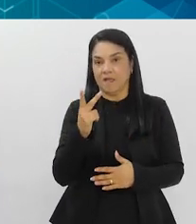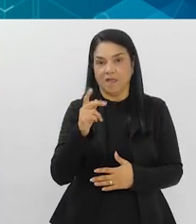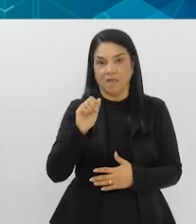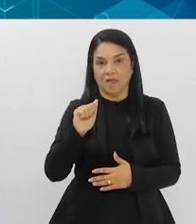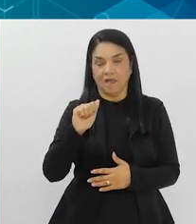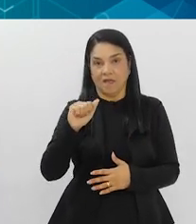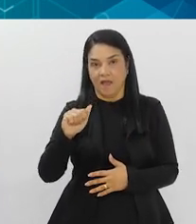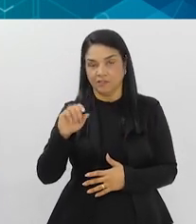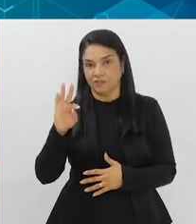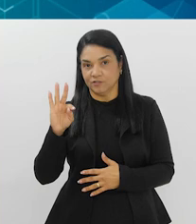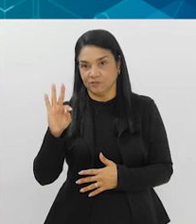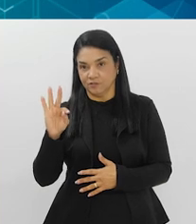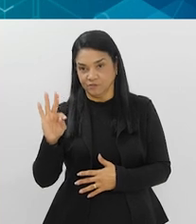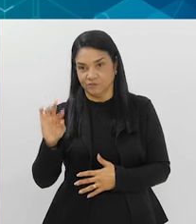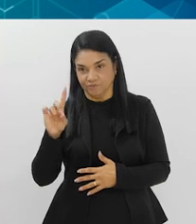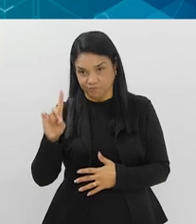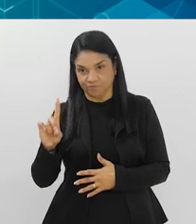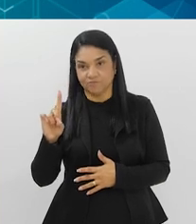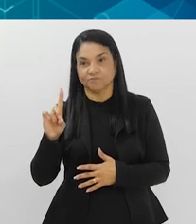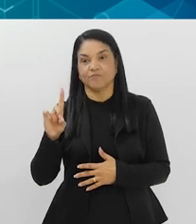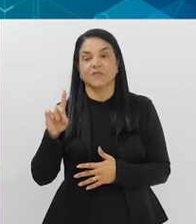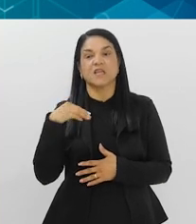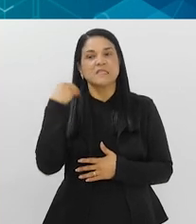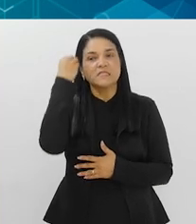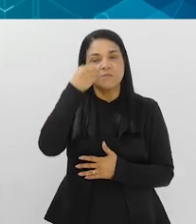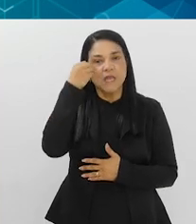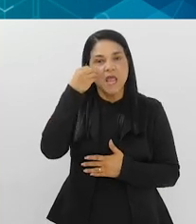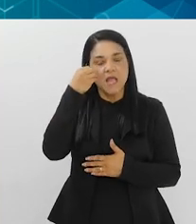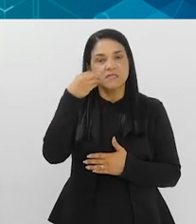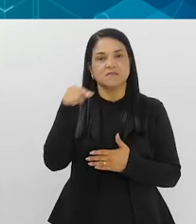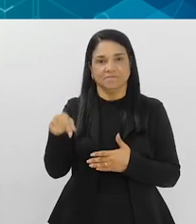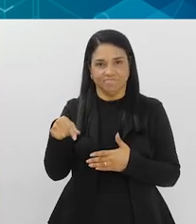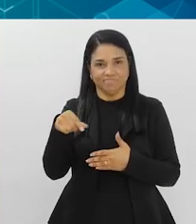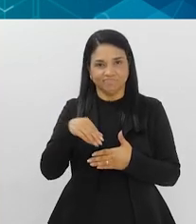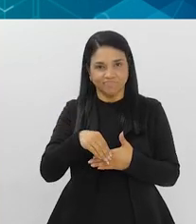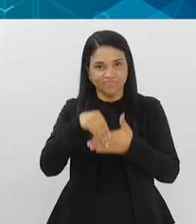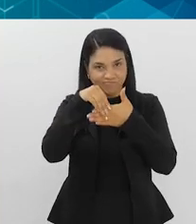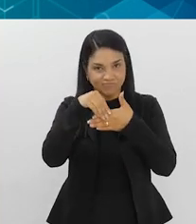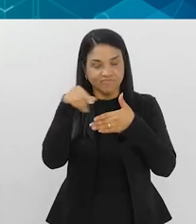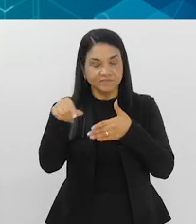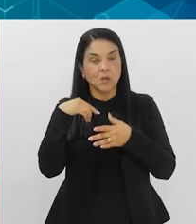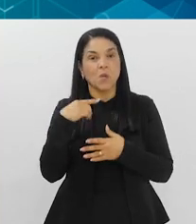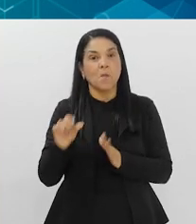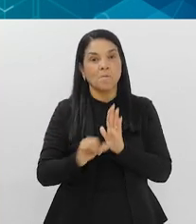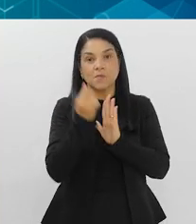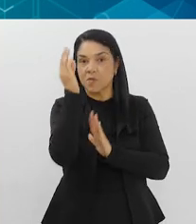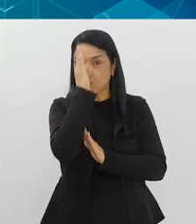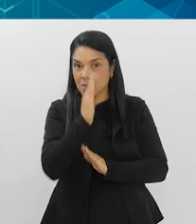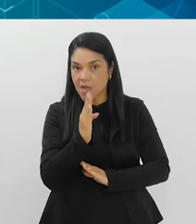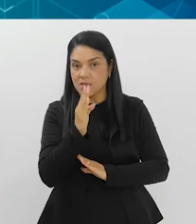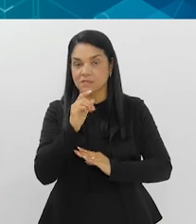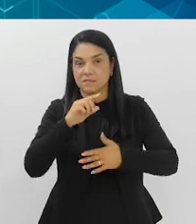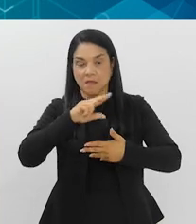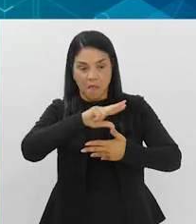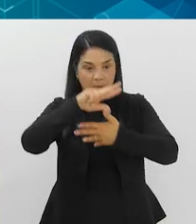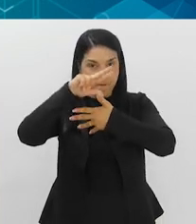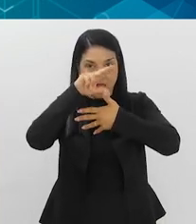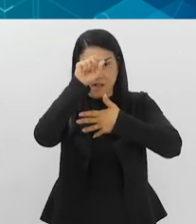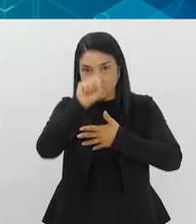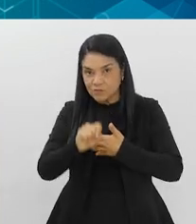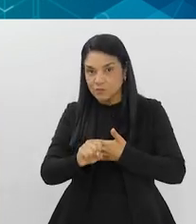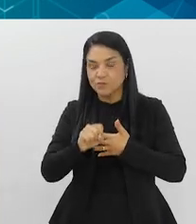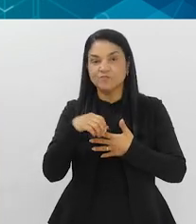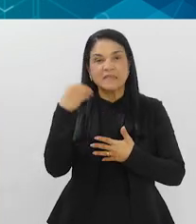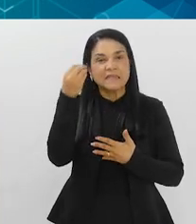com a Reconnect Happiness at Work, trouxe esse movimento da semana de 4 dias aqui para o nosso país. Foi o primeiro país da América do Sul a testar